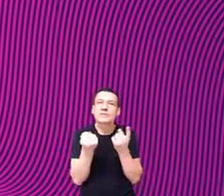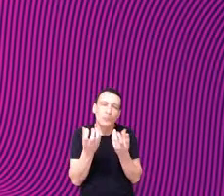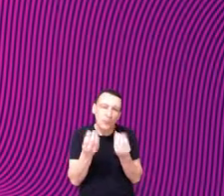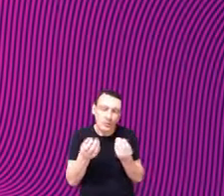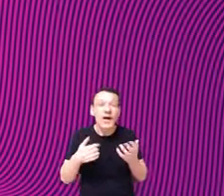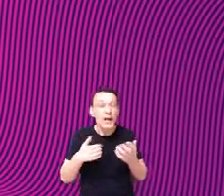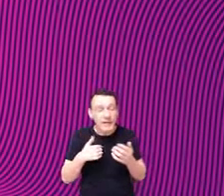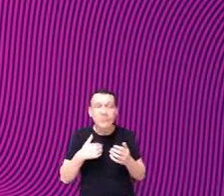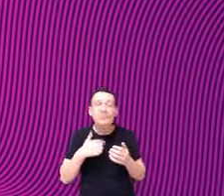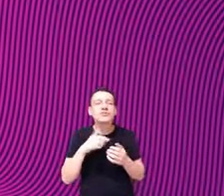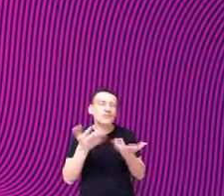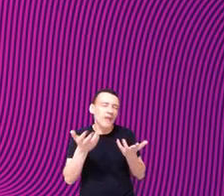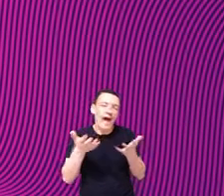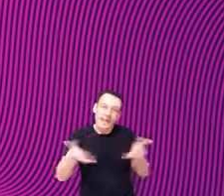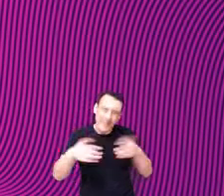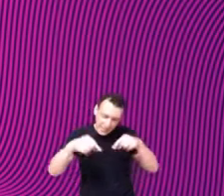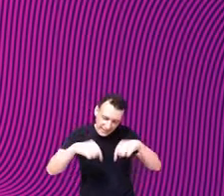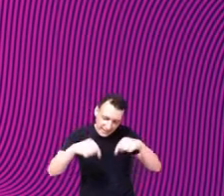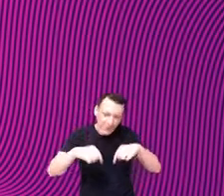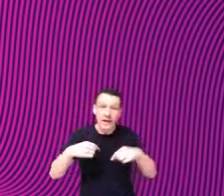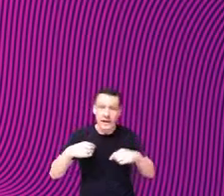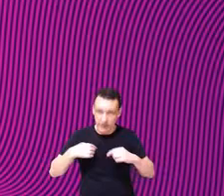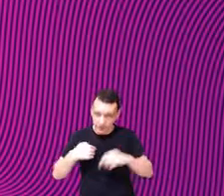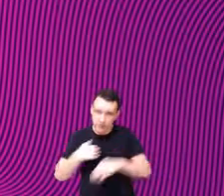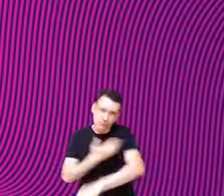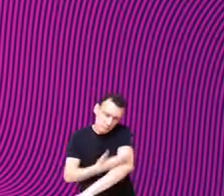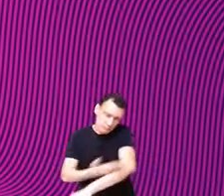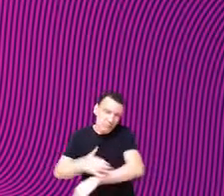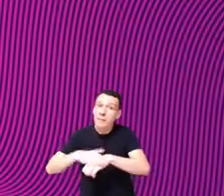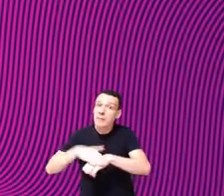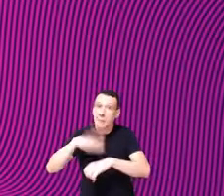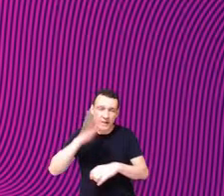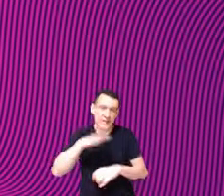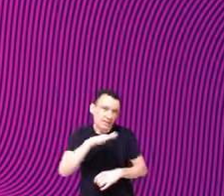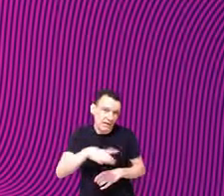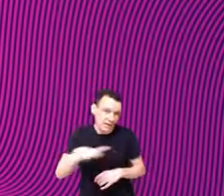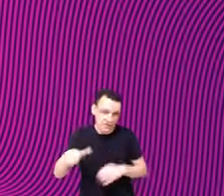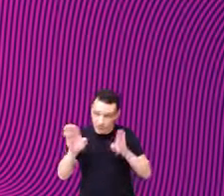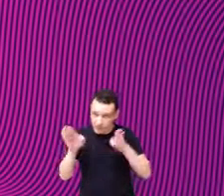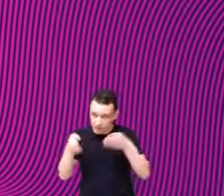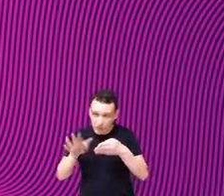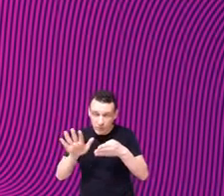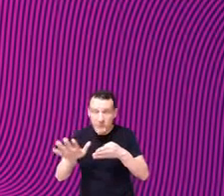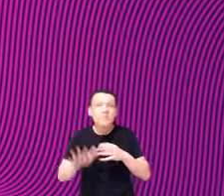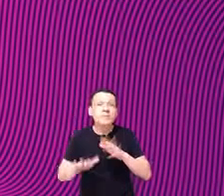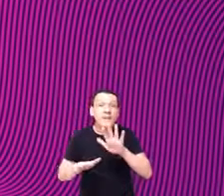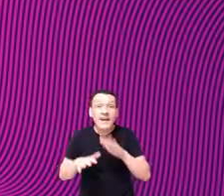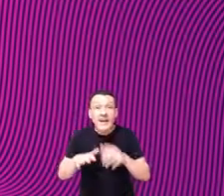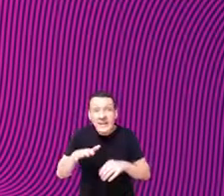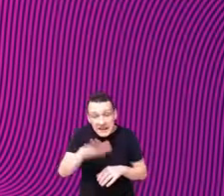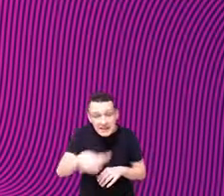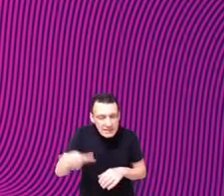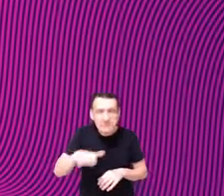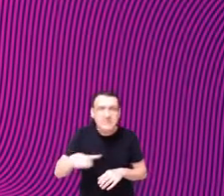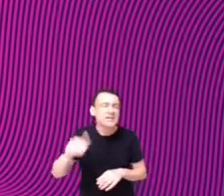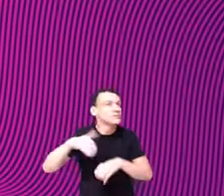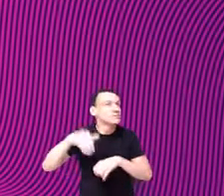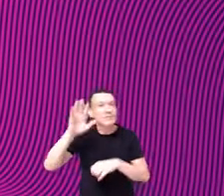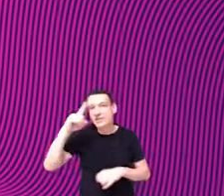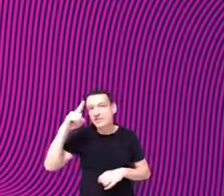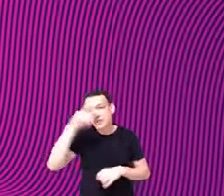são as crianças. O impacto é muito maior para as crianças, porque a gente tem que levar em conta também o